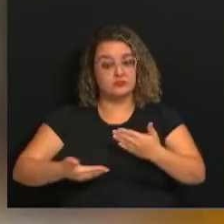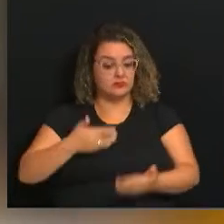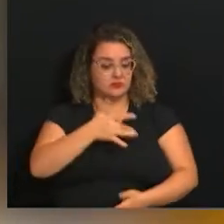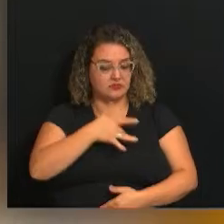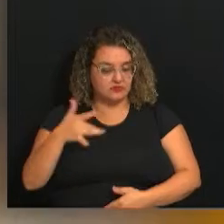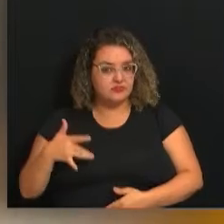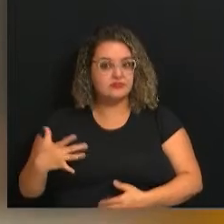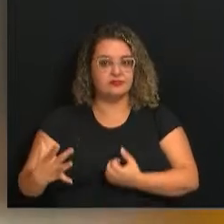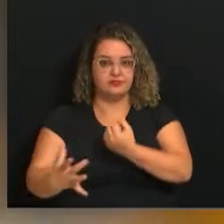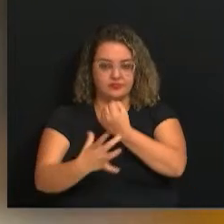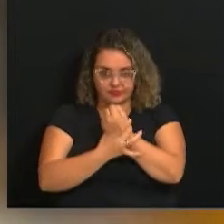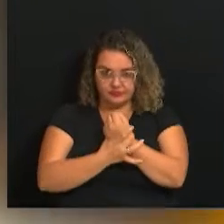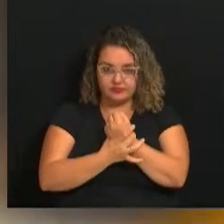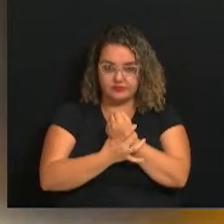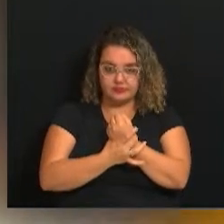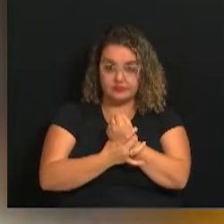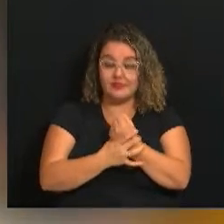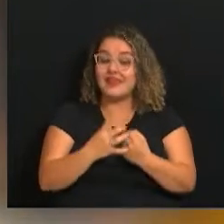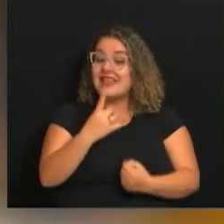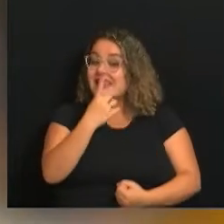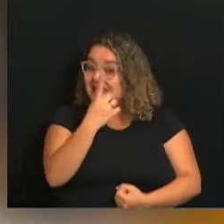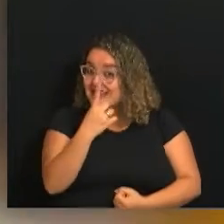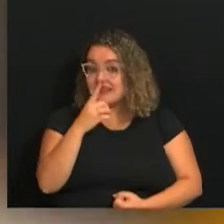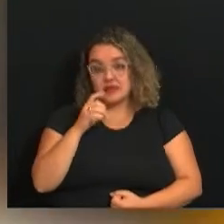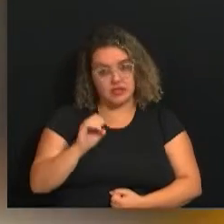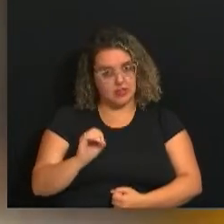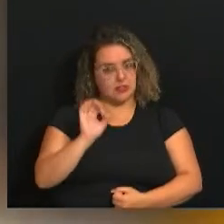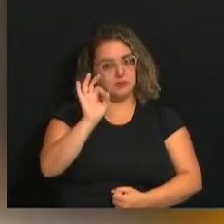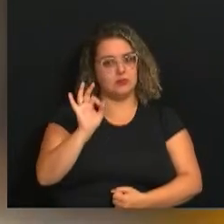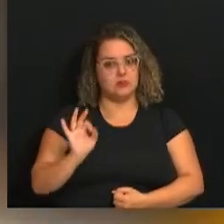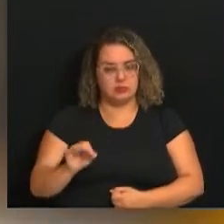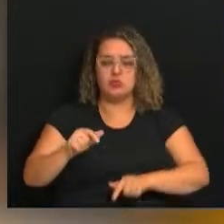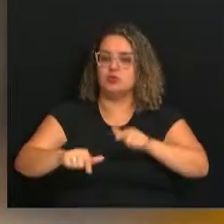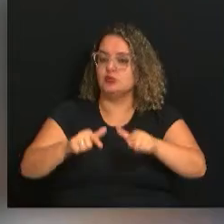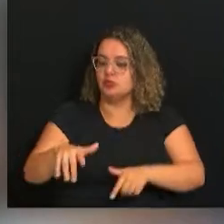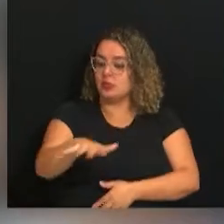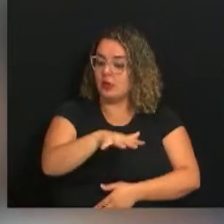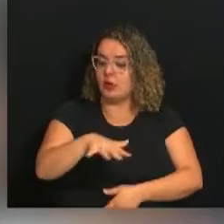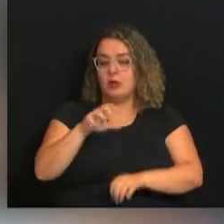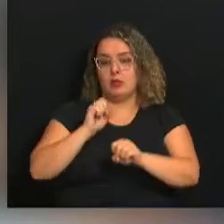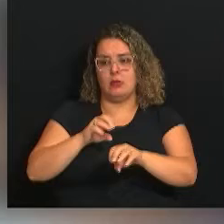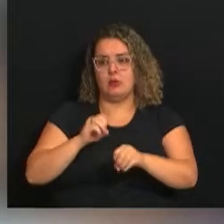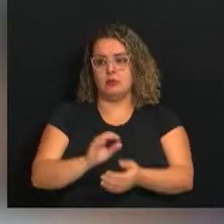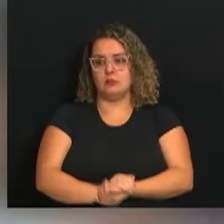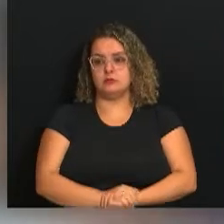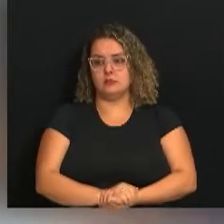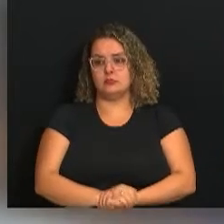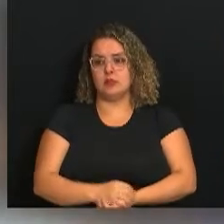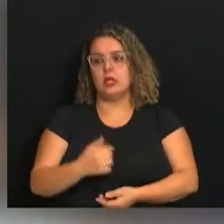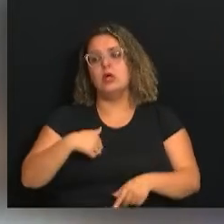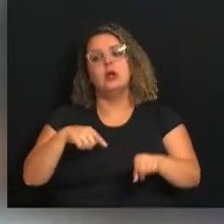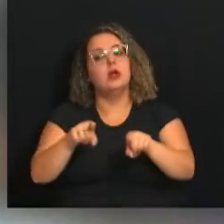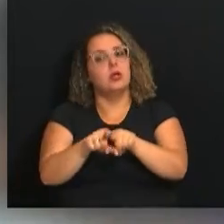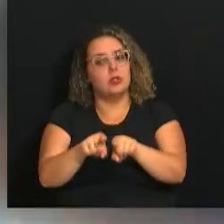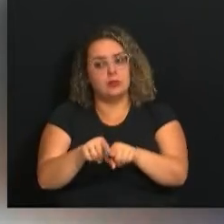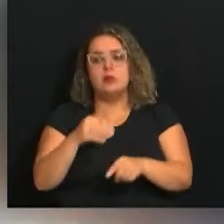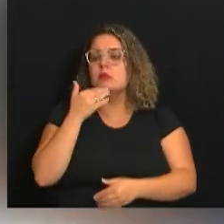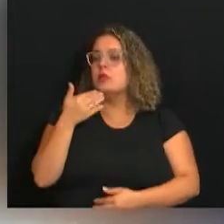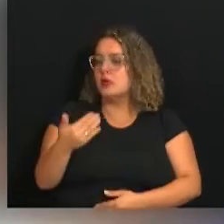um novo modelo de planos de carreira e remuneração para os professores do ensino fundamental e